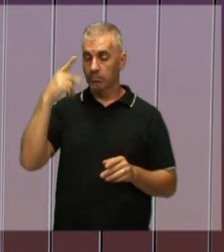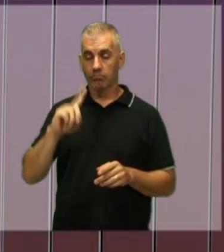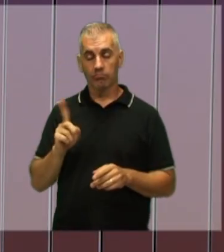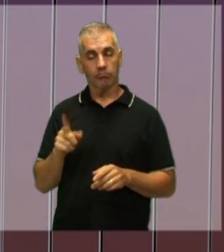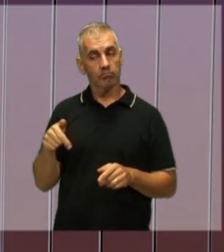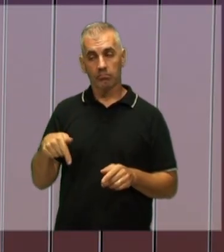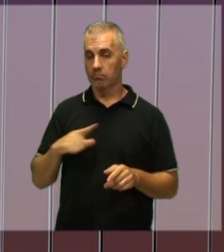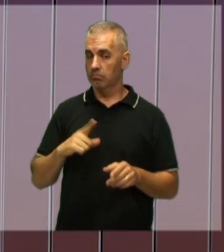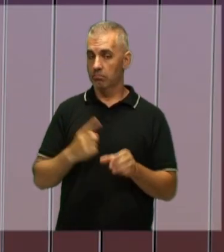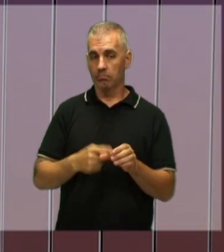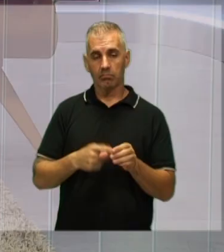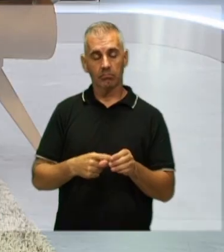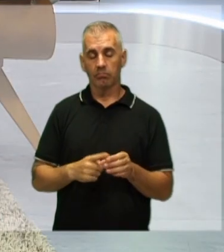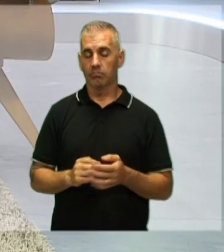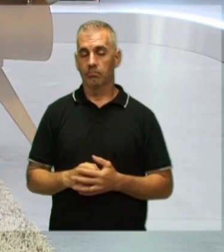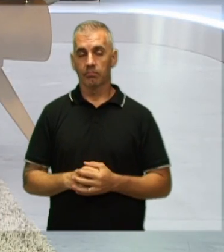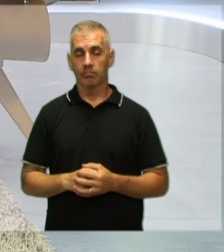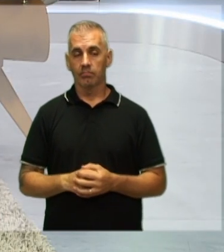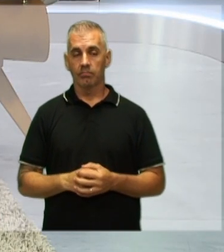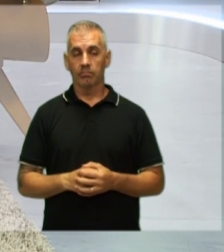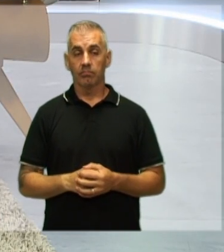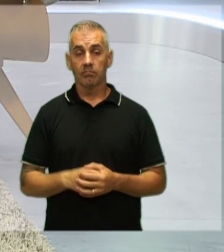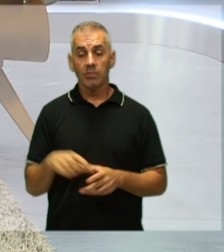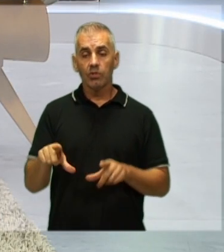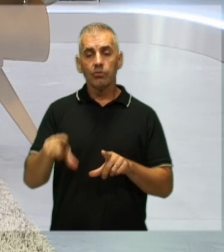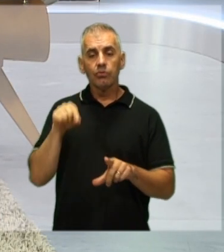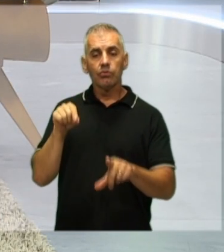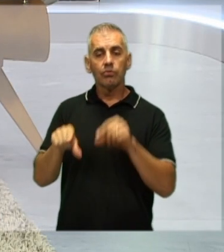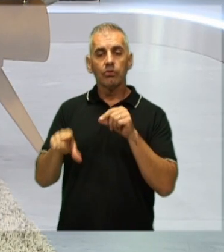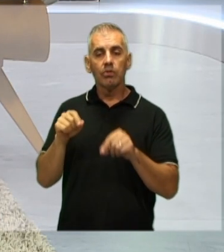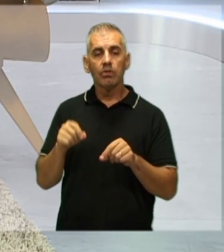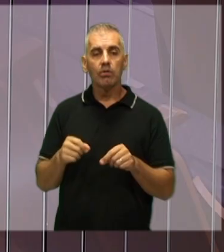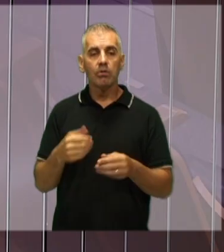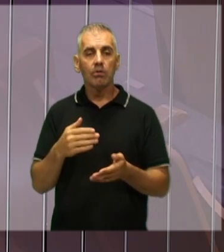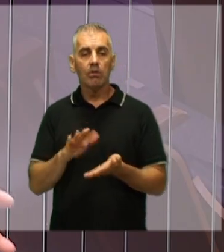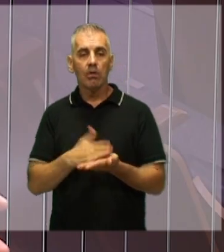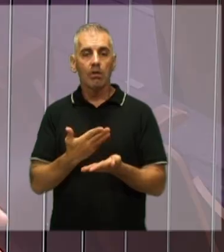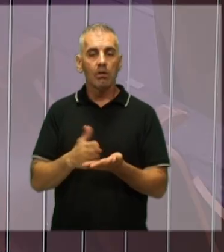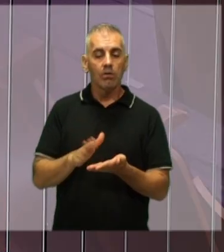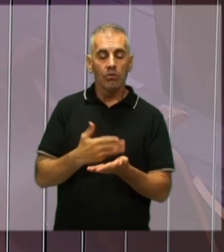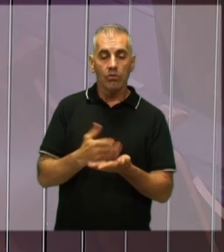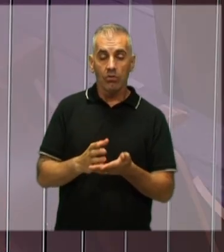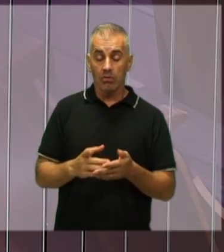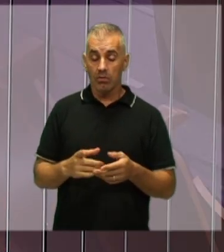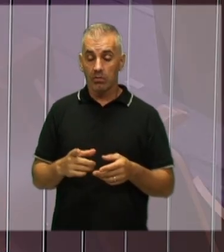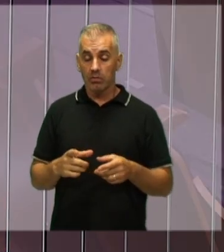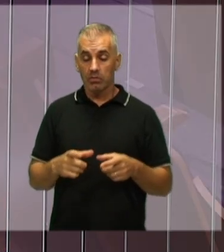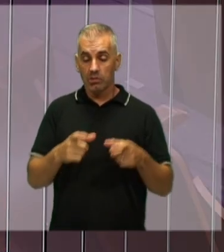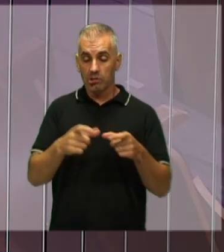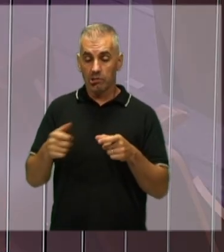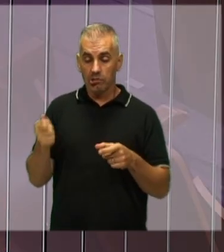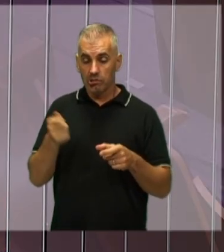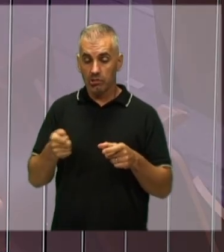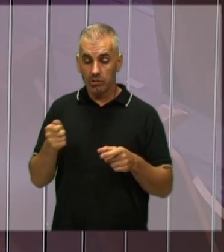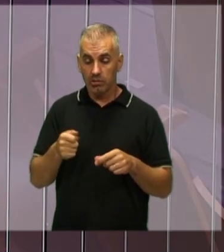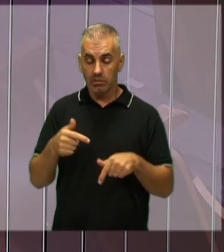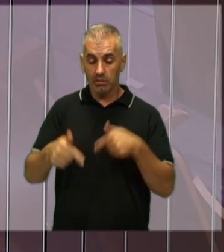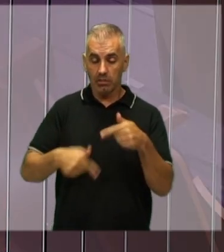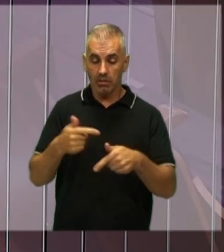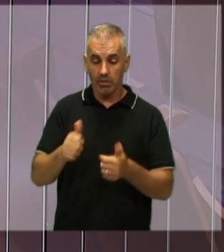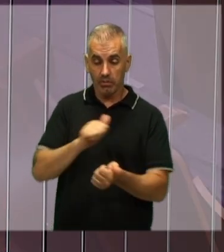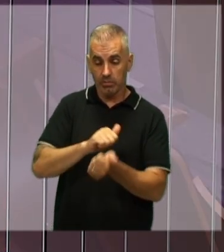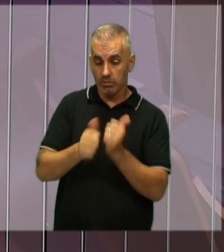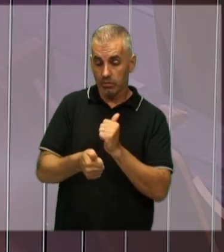prefeito por essa atitude. O senhor também escolheu algumas entidades que trabalham com esporte, como Marcílio Dias, como o Centro